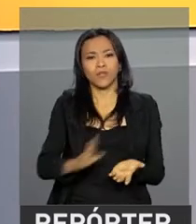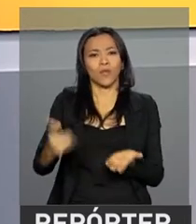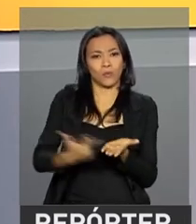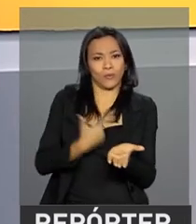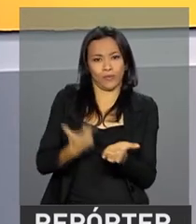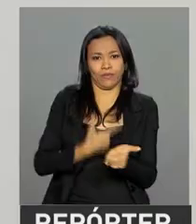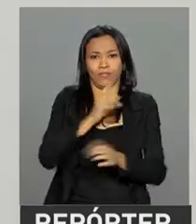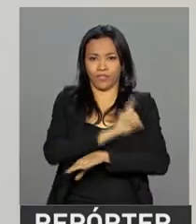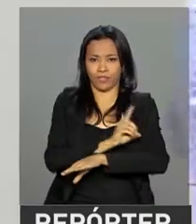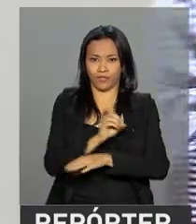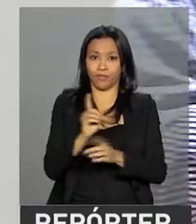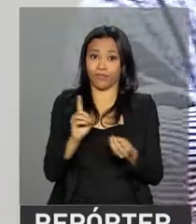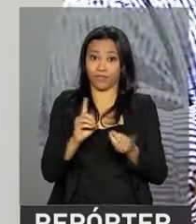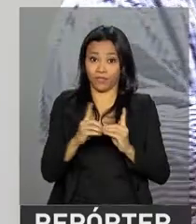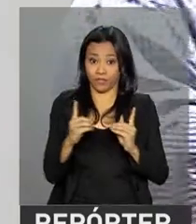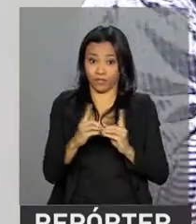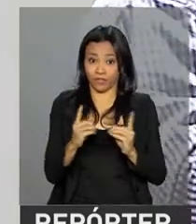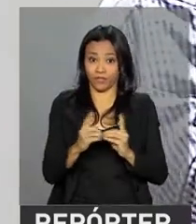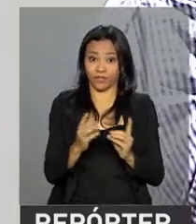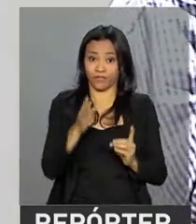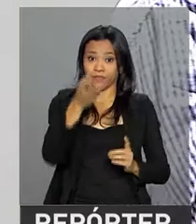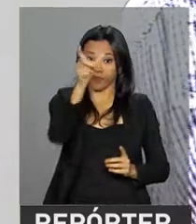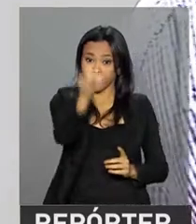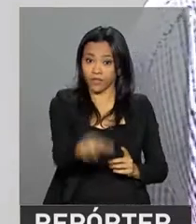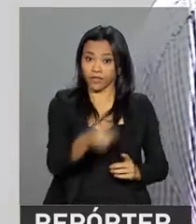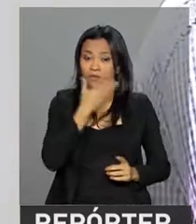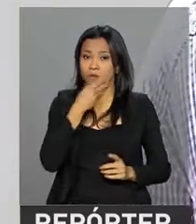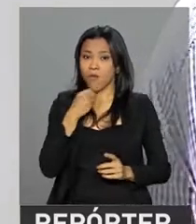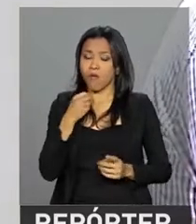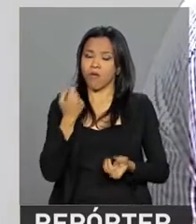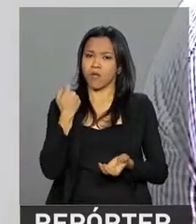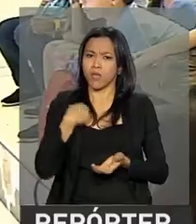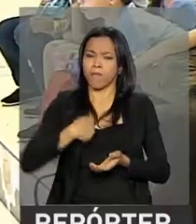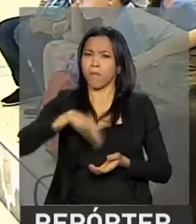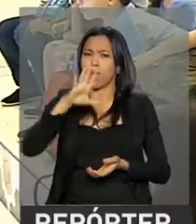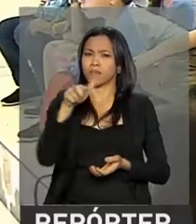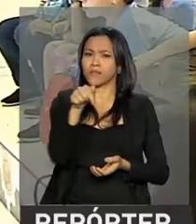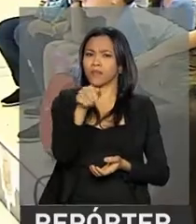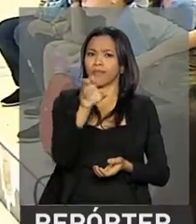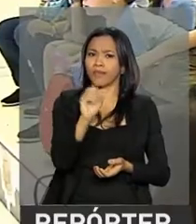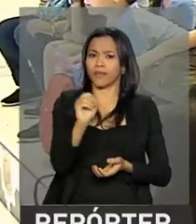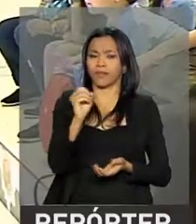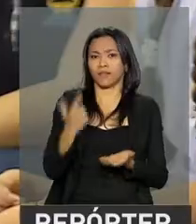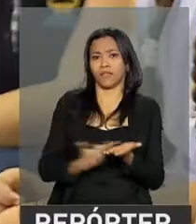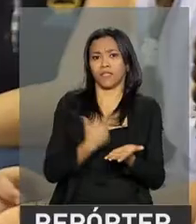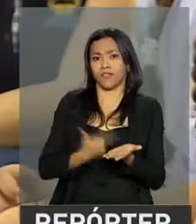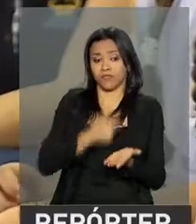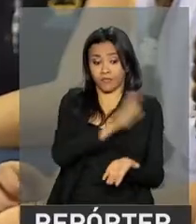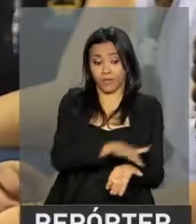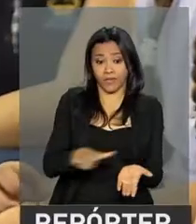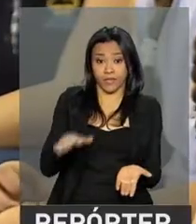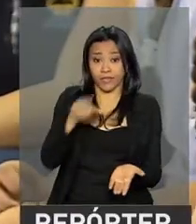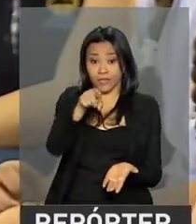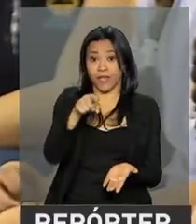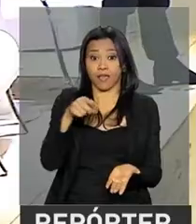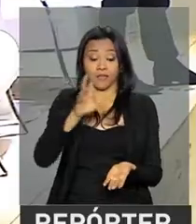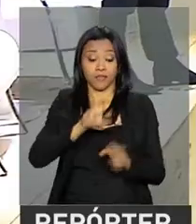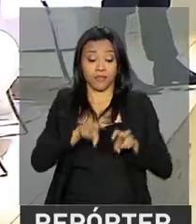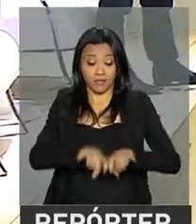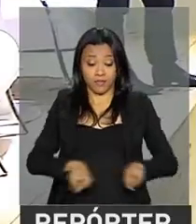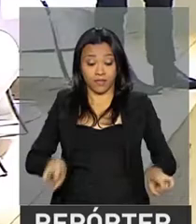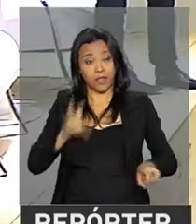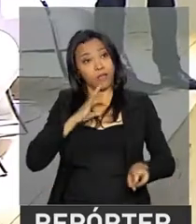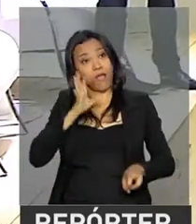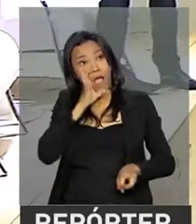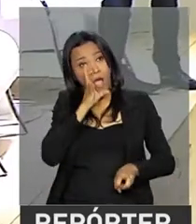Didático. Este autor publicou mais de 70 livros para crianças e elas, compenetradas,